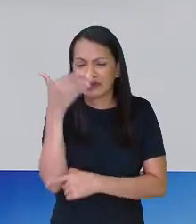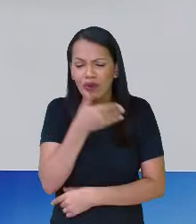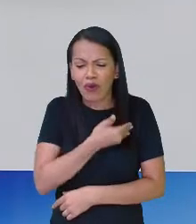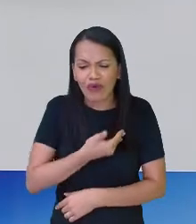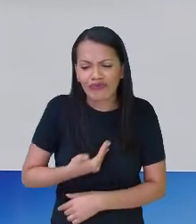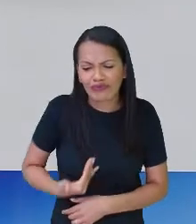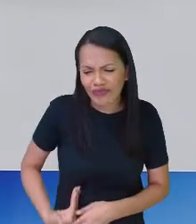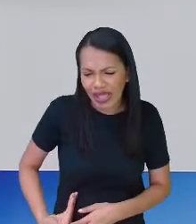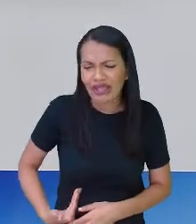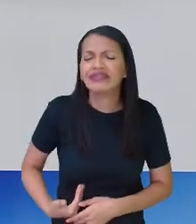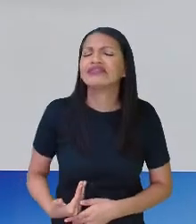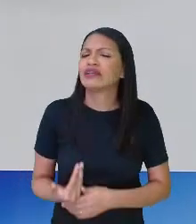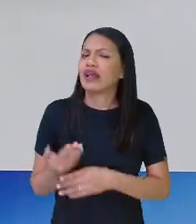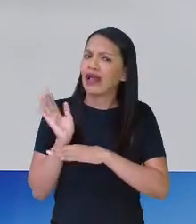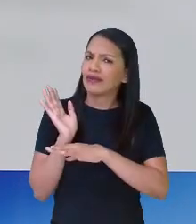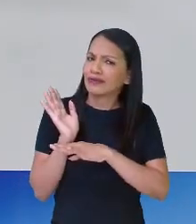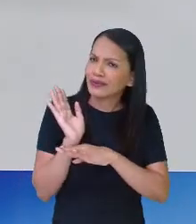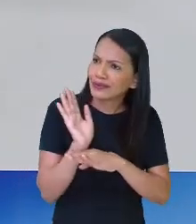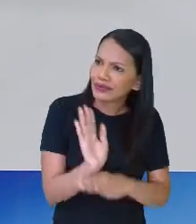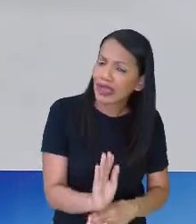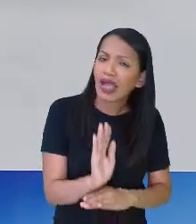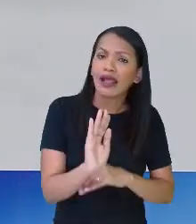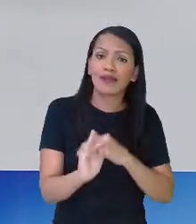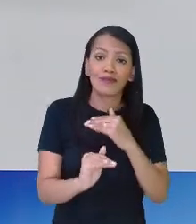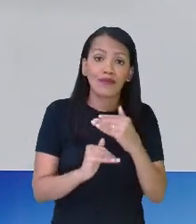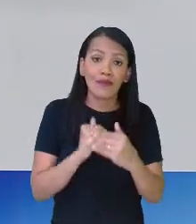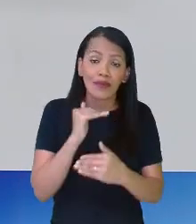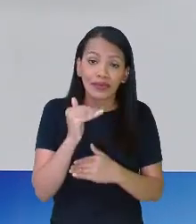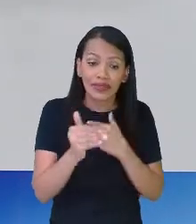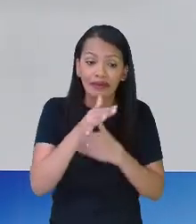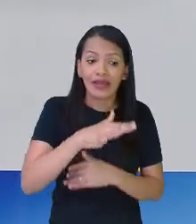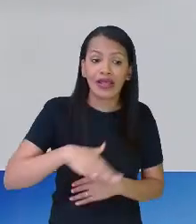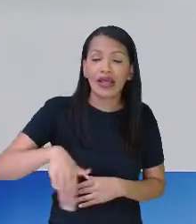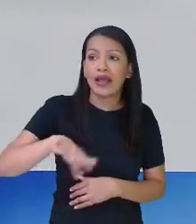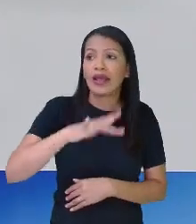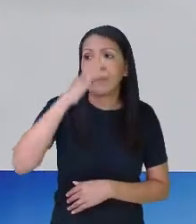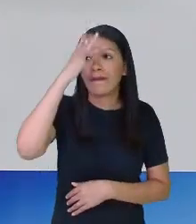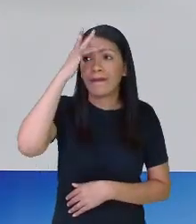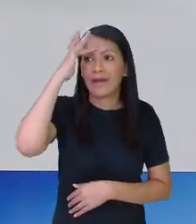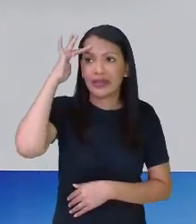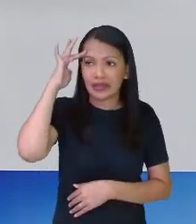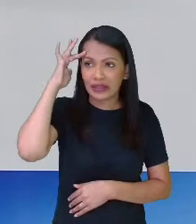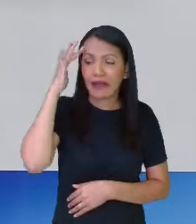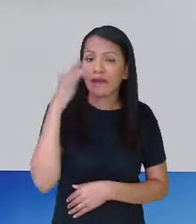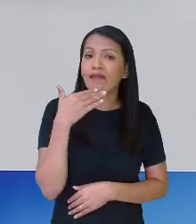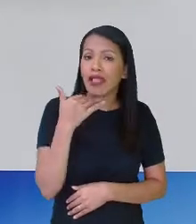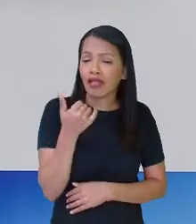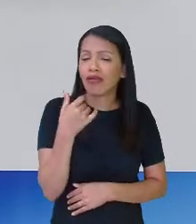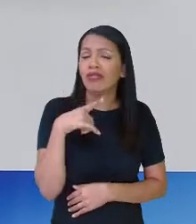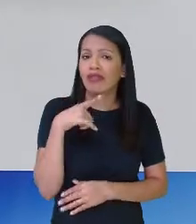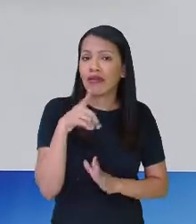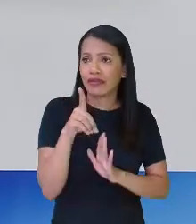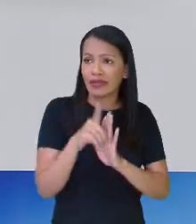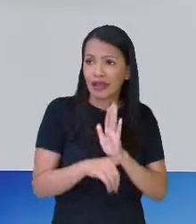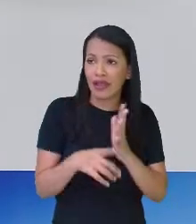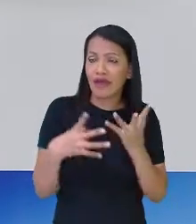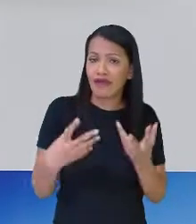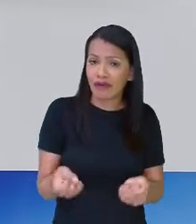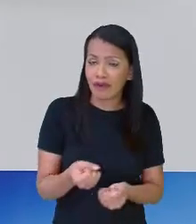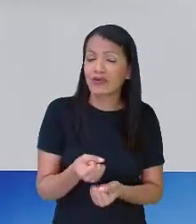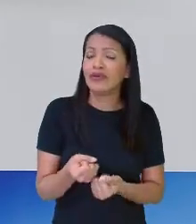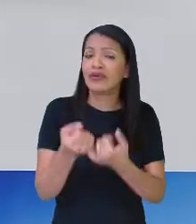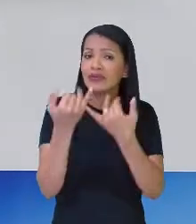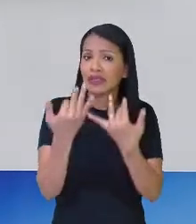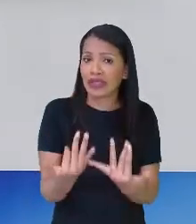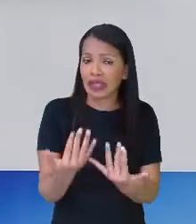ali. Eles têm que ser requalificadas essas áreas para essas pessoas poderem ter mais direito. Mas vamos falar da parte boa